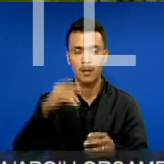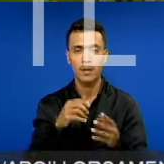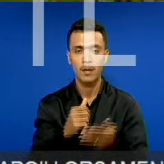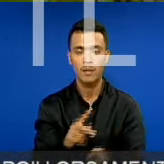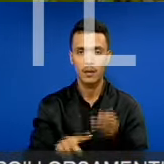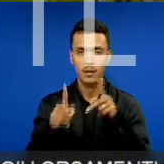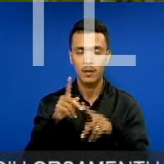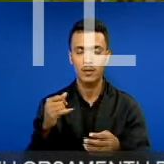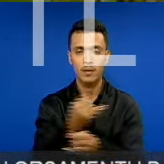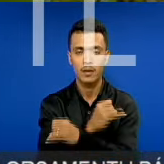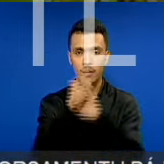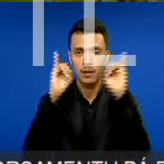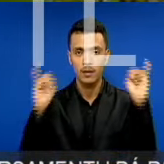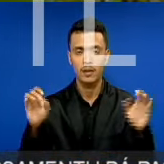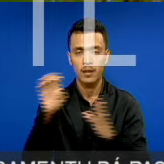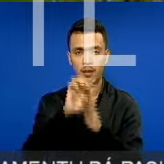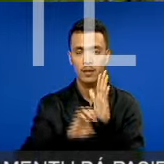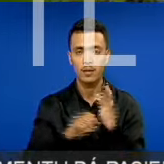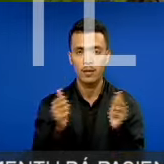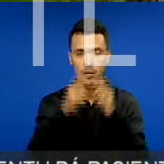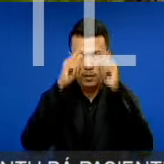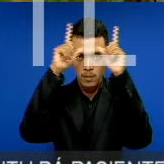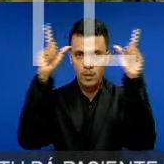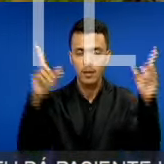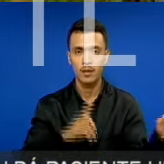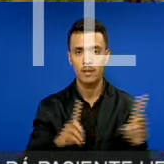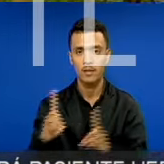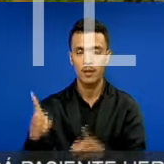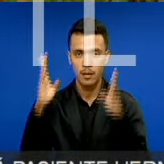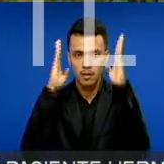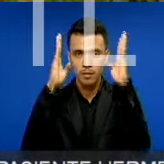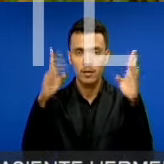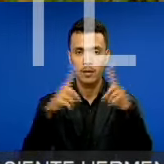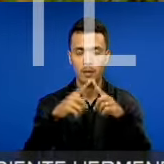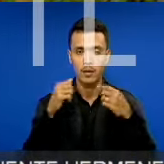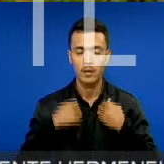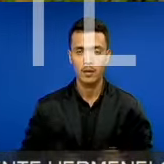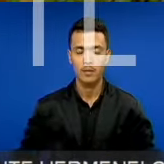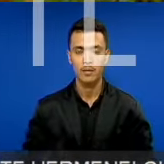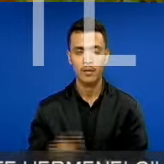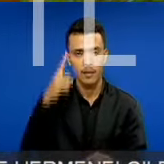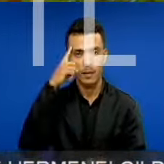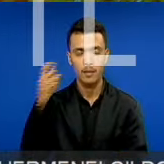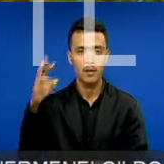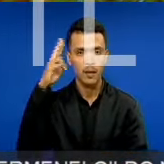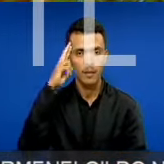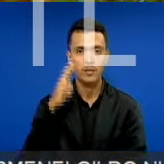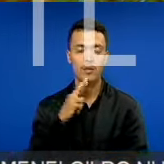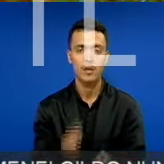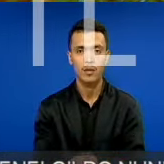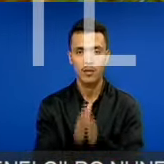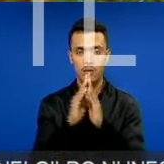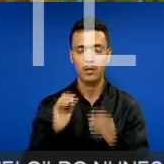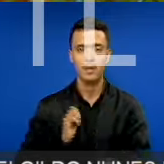independência. Cooperação do Estado Cuba com Timor-Leste estabeleceu na foco do setor saúde. Também Ramos Horta, russo